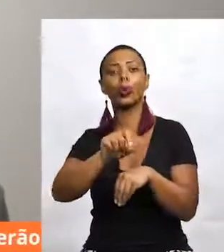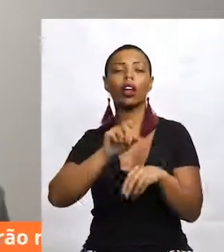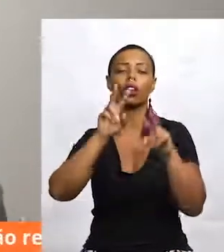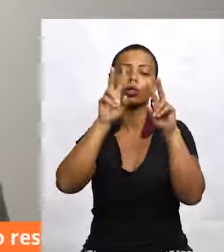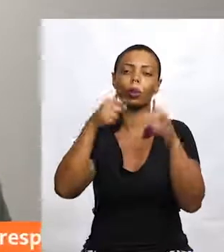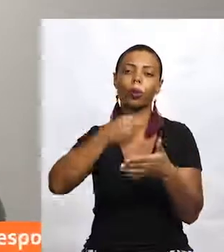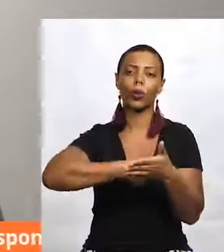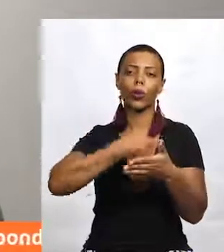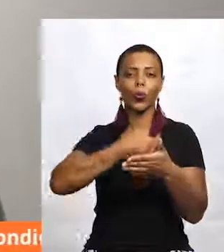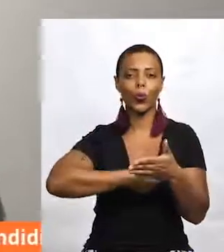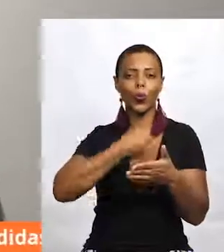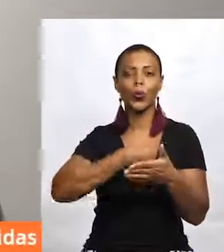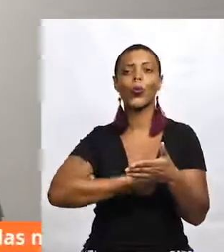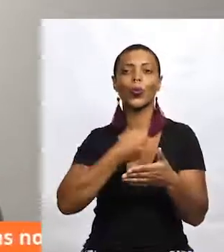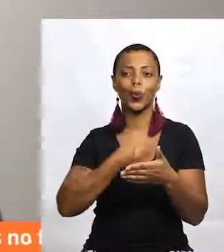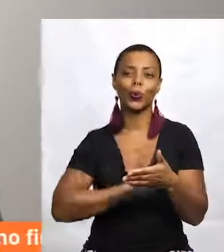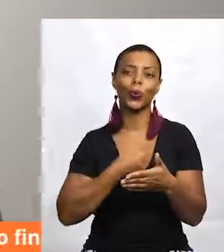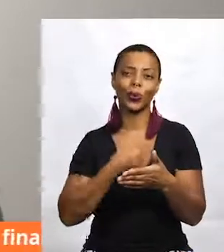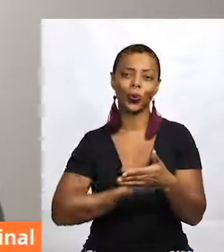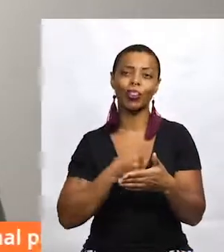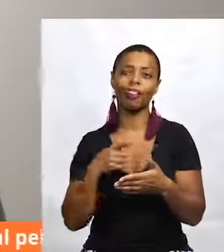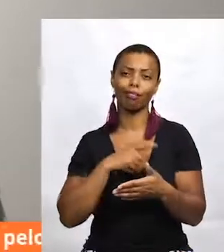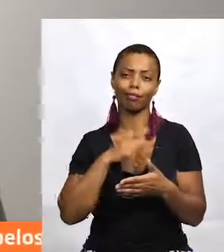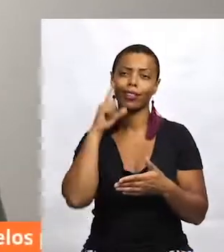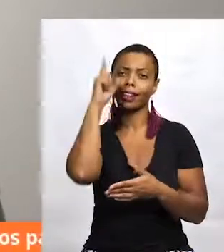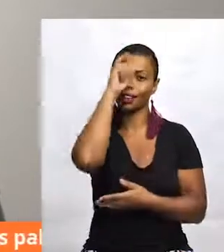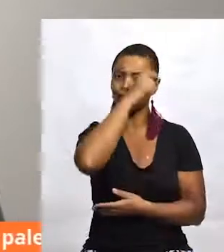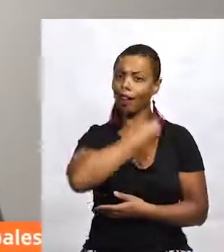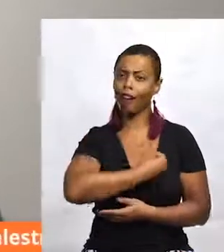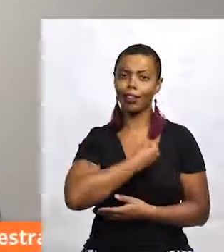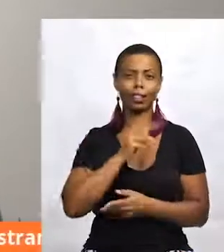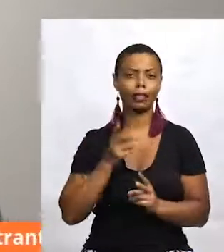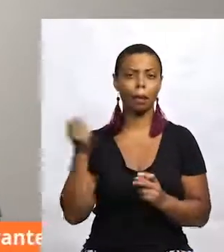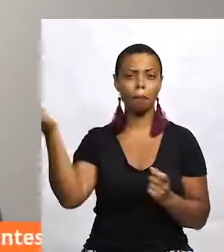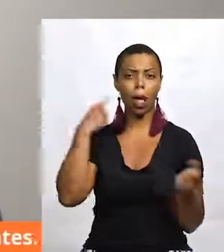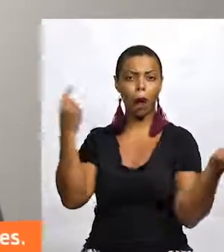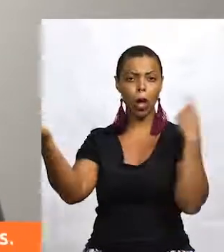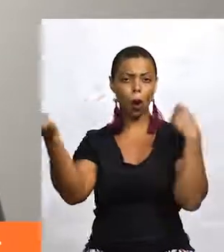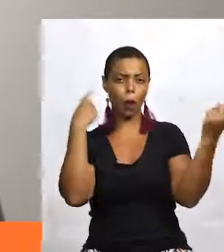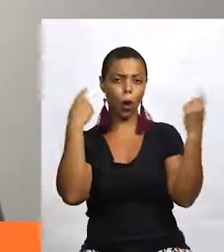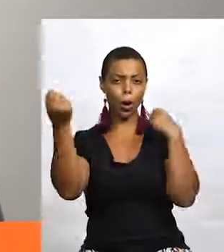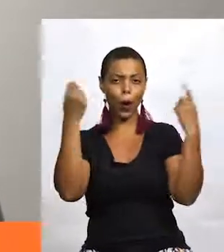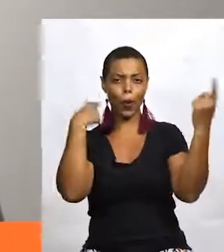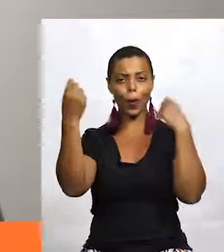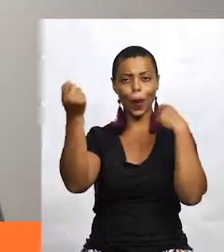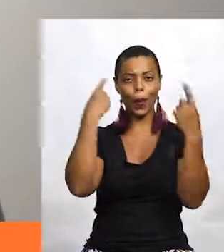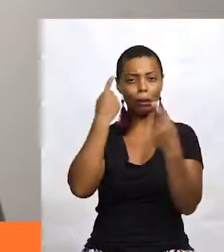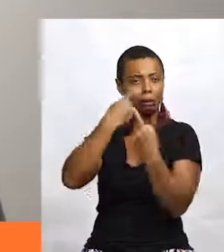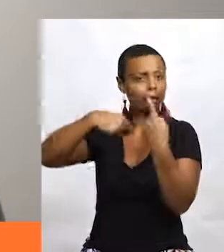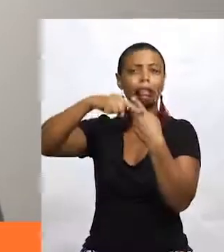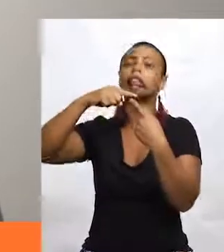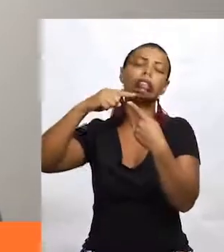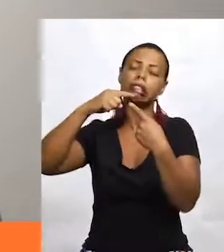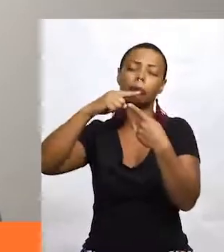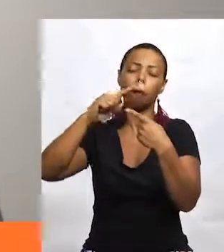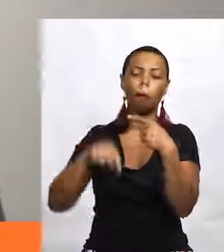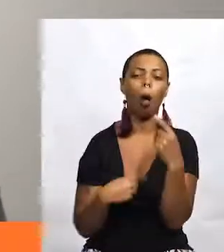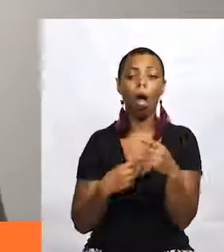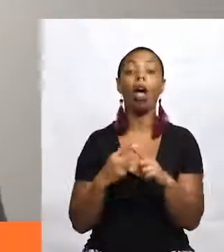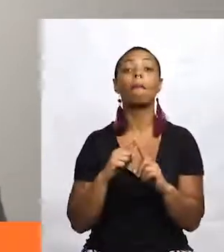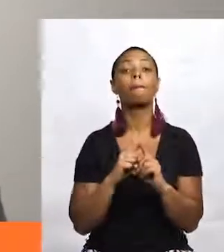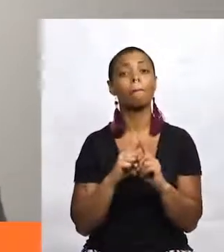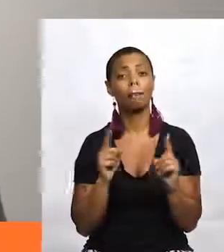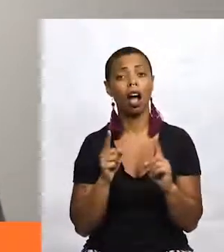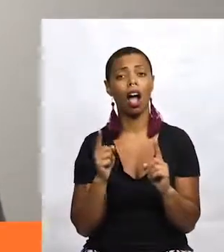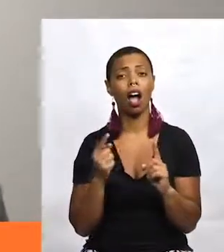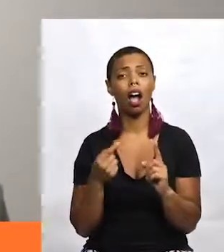falou, essas pedras a gente sempre vai receber nas nossas asas, mas isso nos dá dois sinais, um